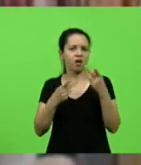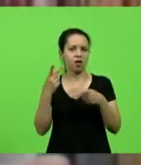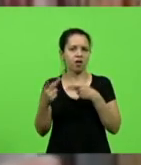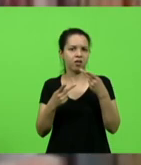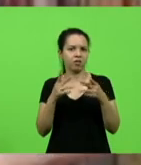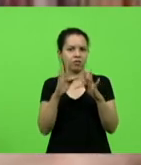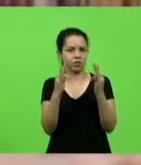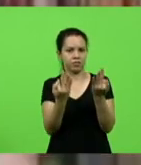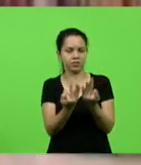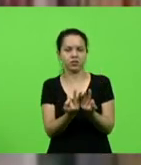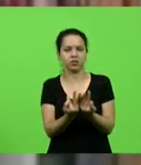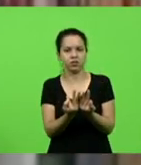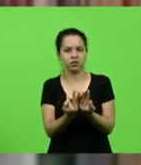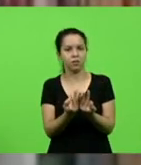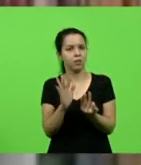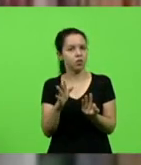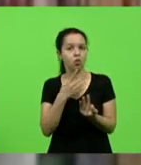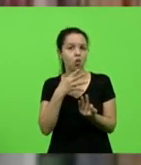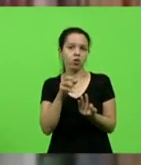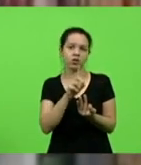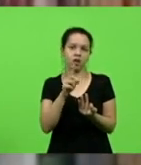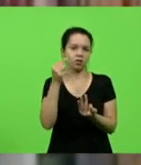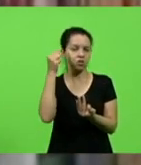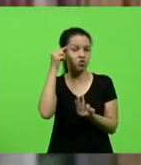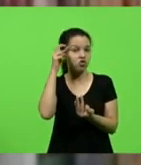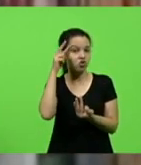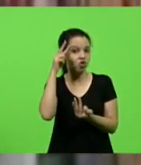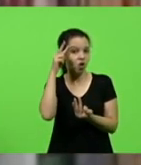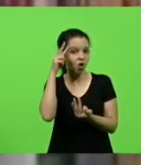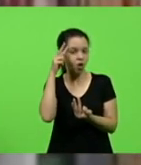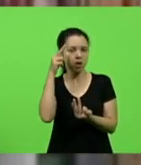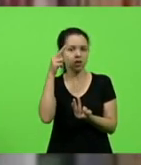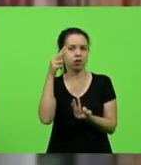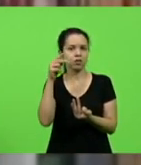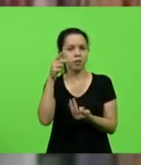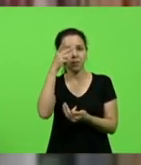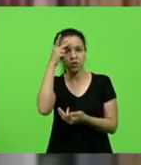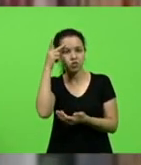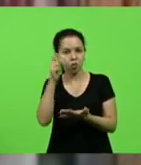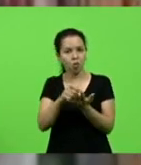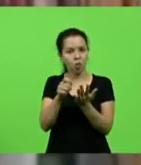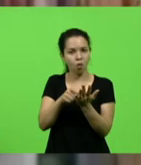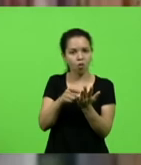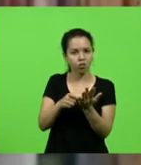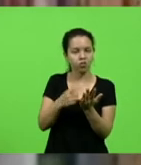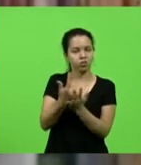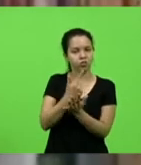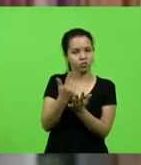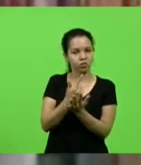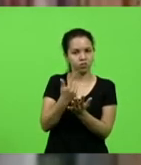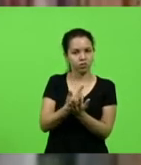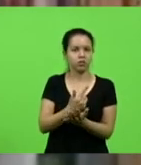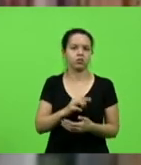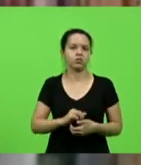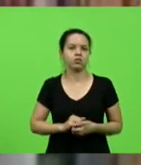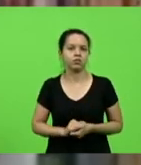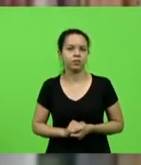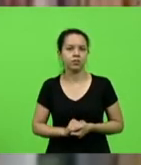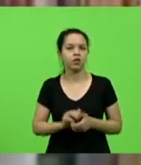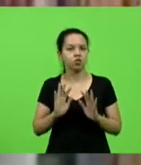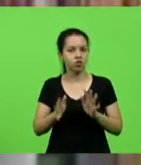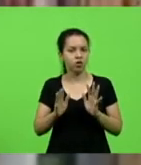a história dos próprios pensadores de esquerda e dos pensadores da educação. Foi dito pelo deputado Maurício Scudillac que nós